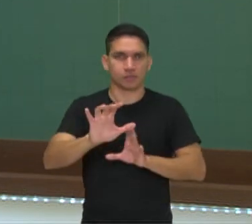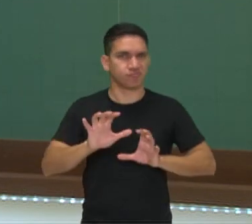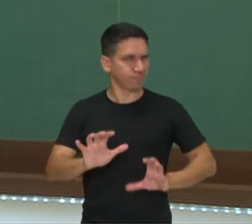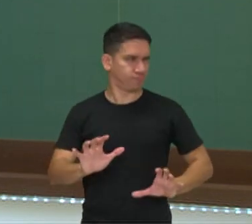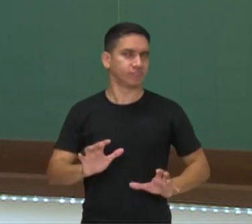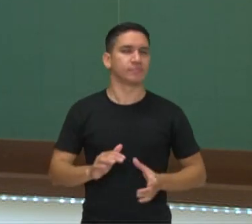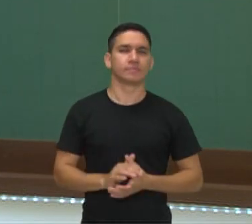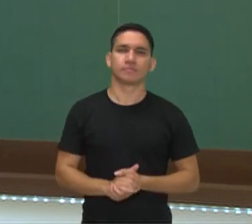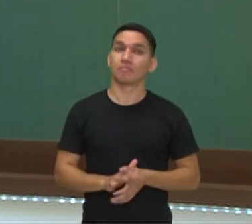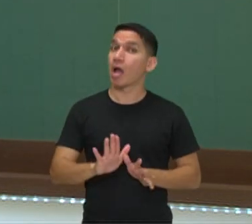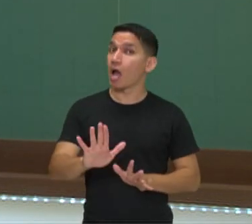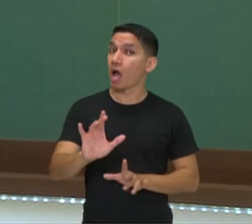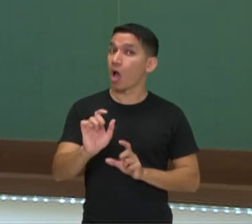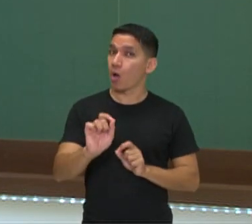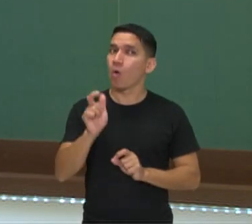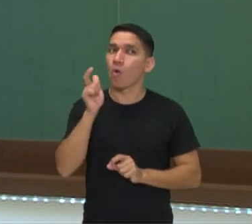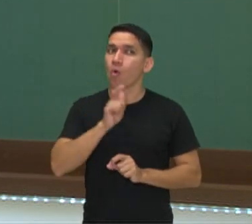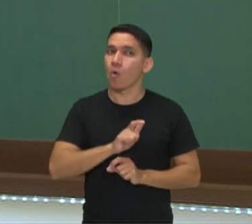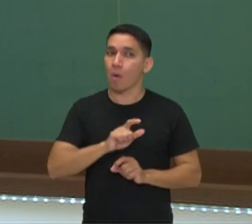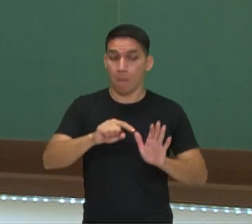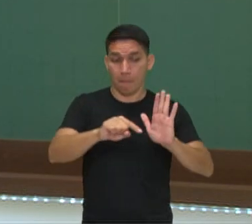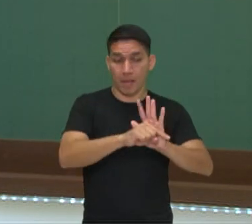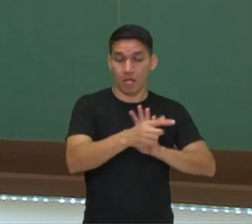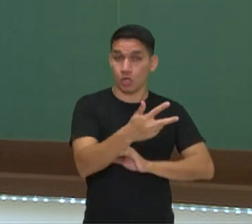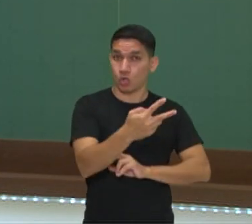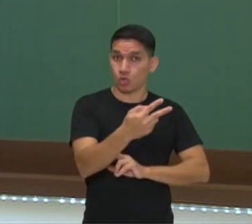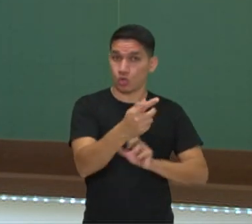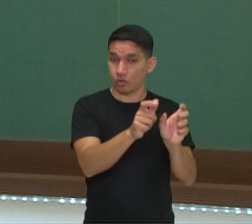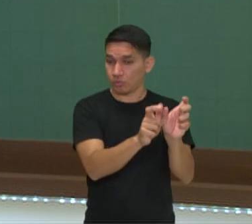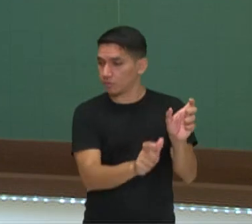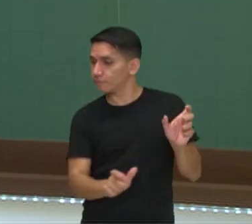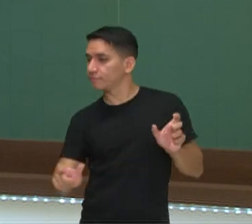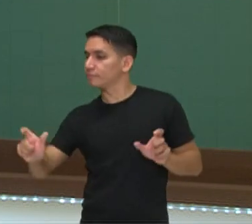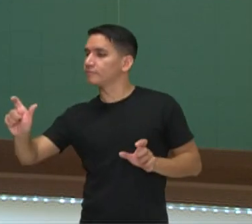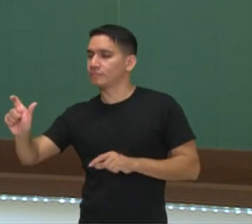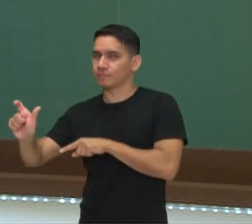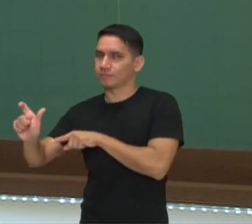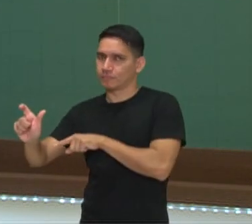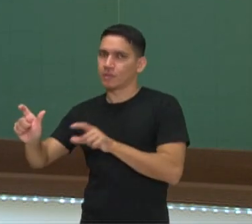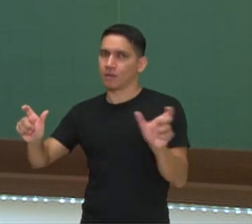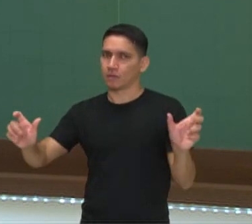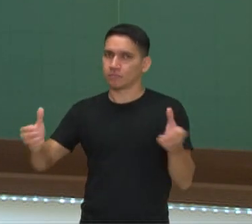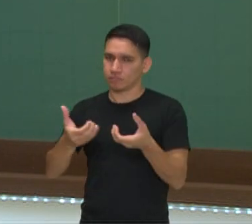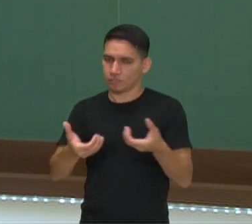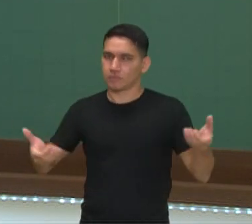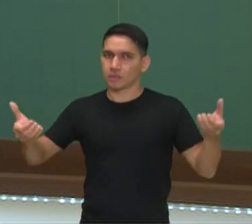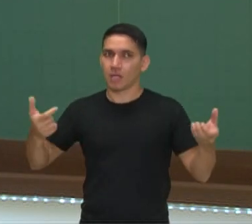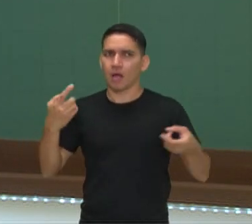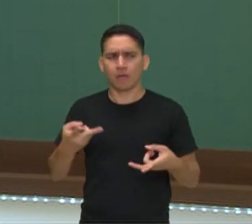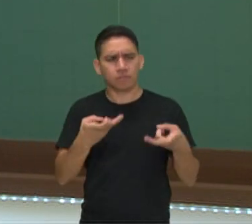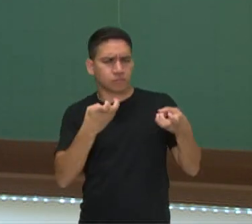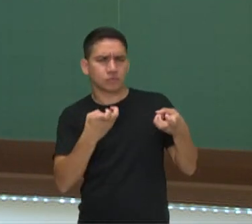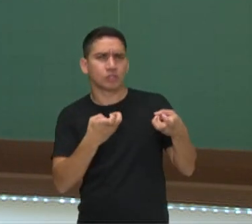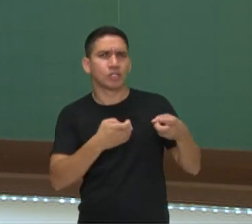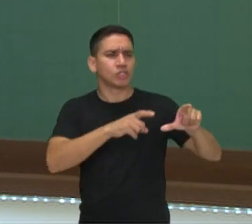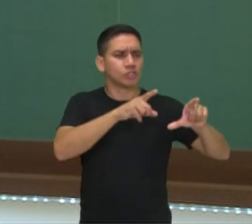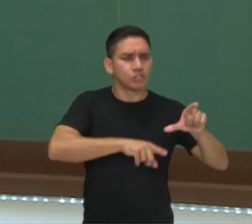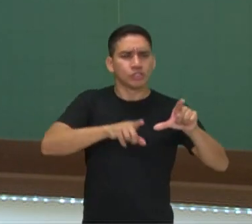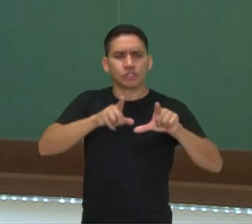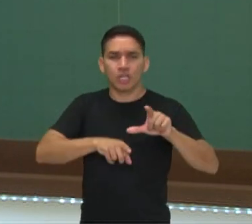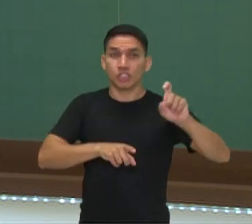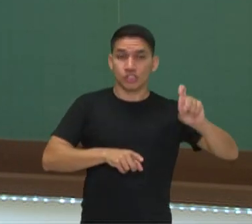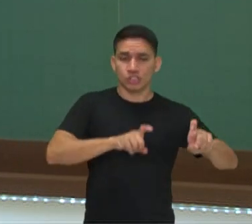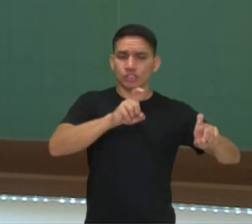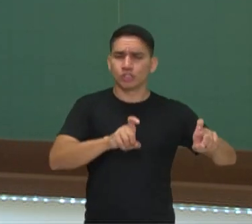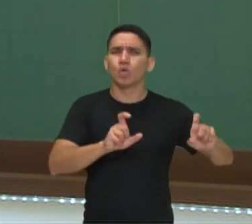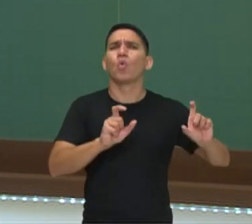cara. Mas você pode passar esse menos 12 para o segundo membro e olhar para esses dois termos e